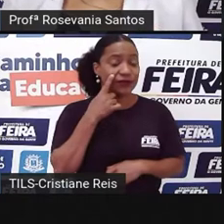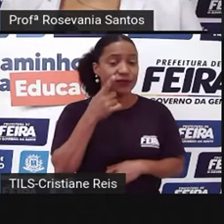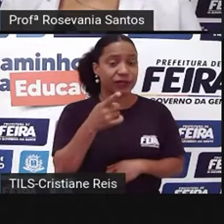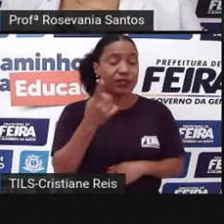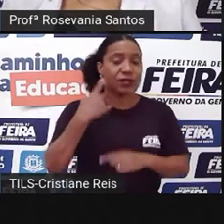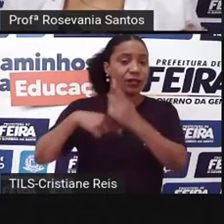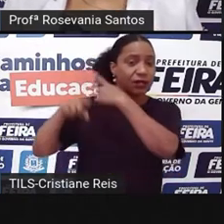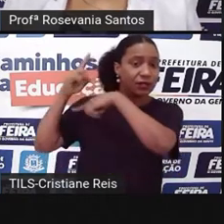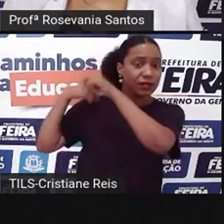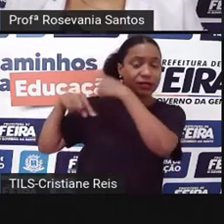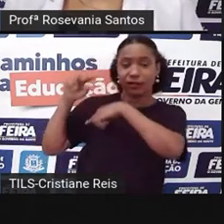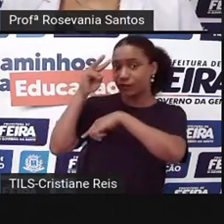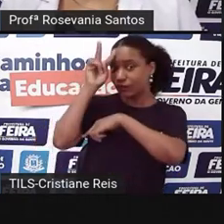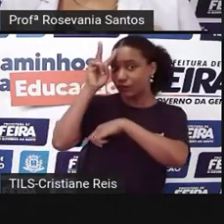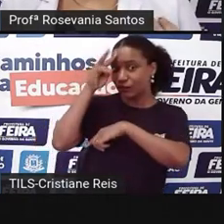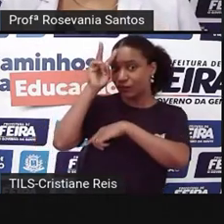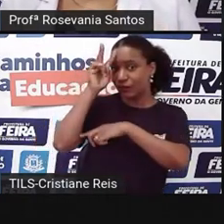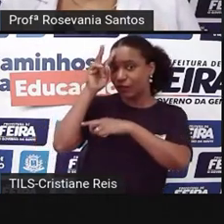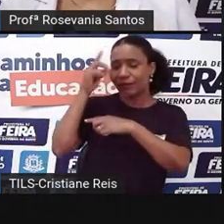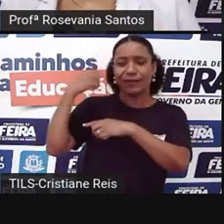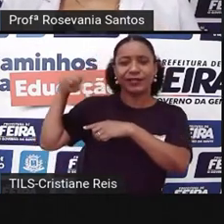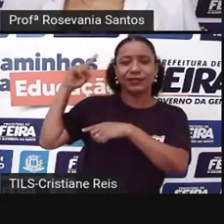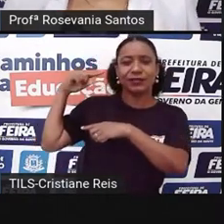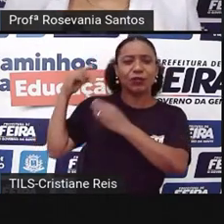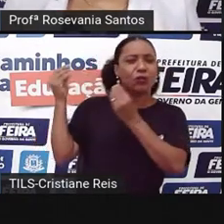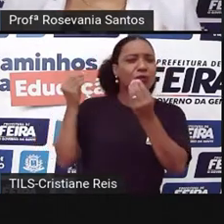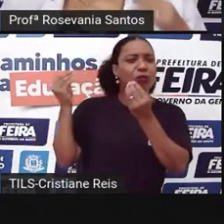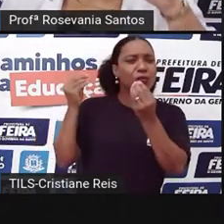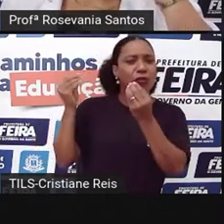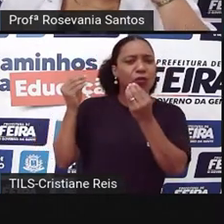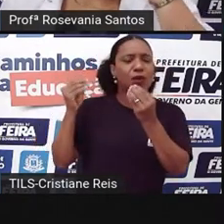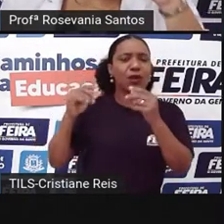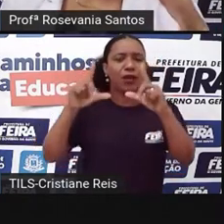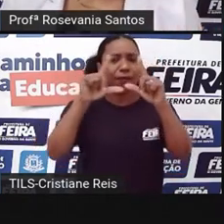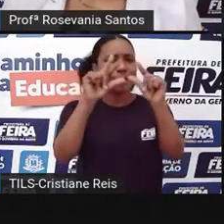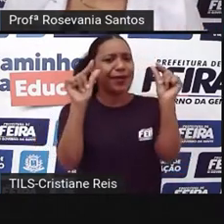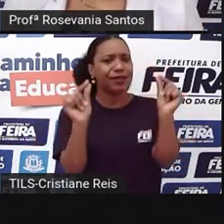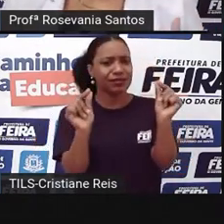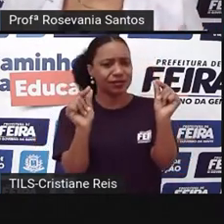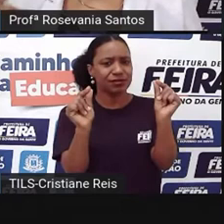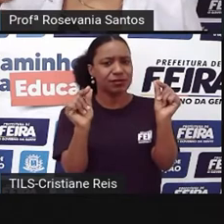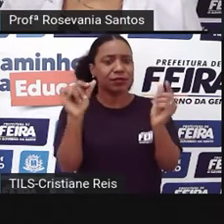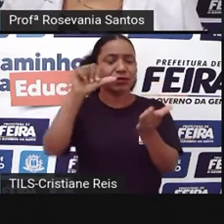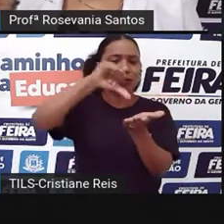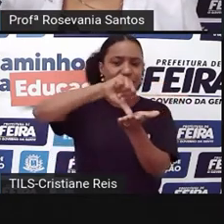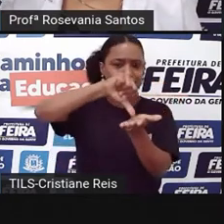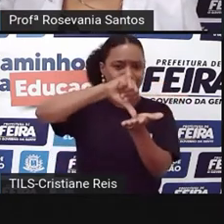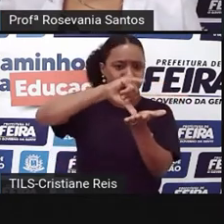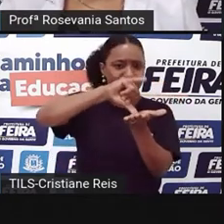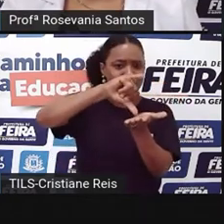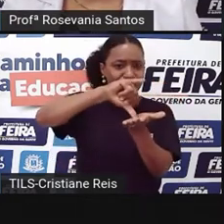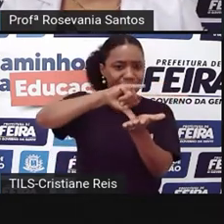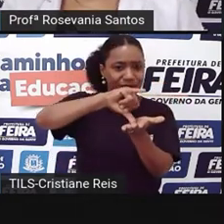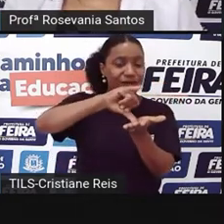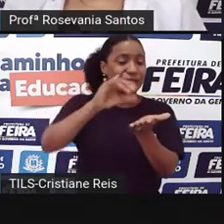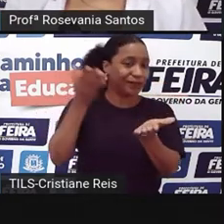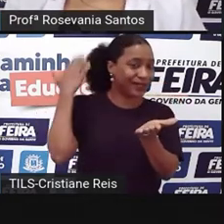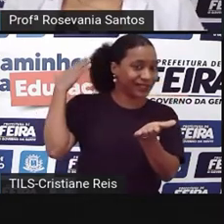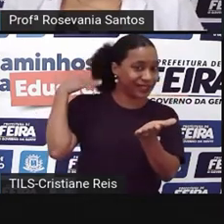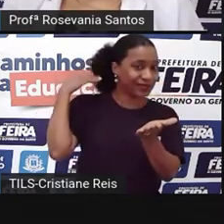é a questão da transferência, né, da capital para Brasília, né? Você sabe que antes a capital já